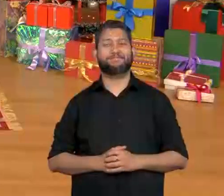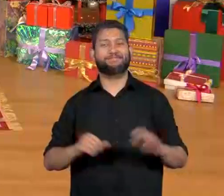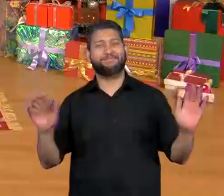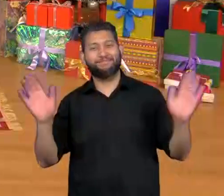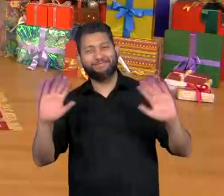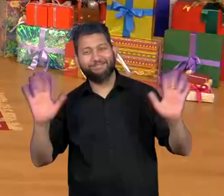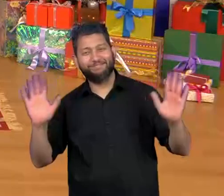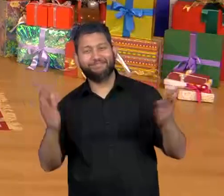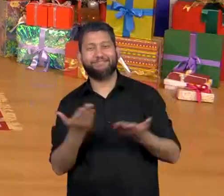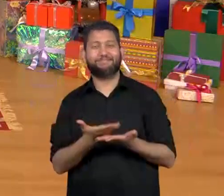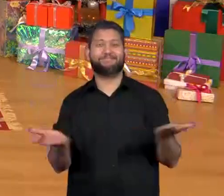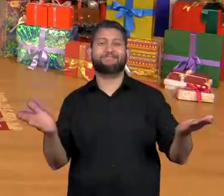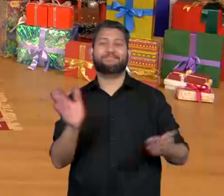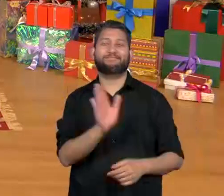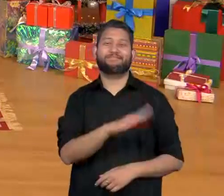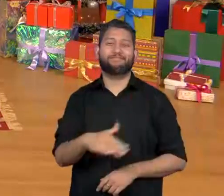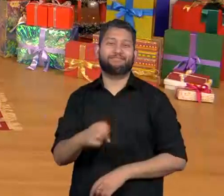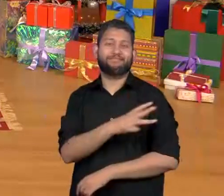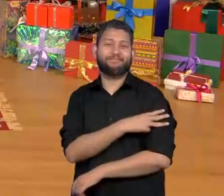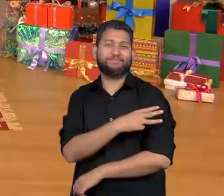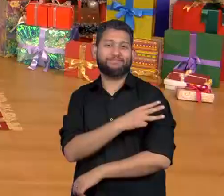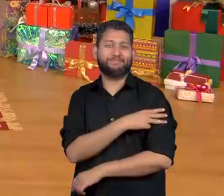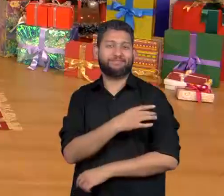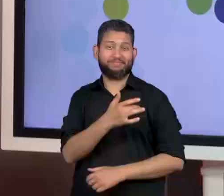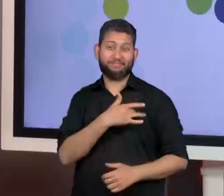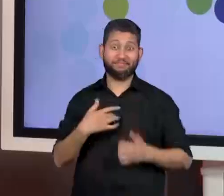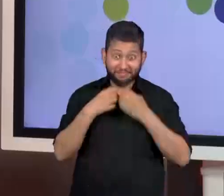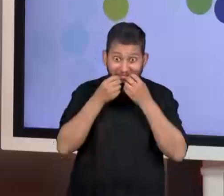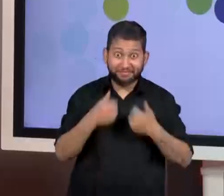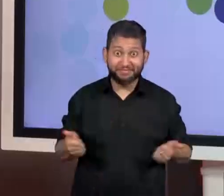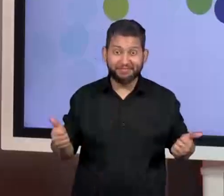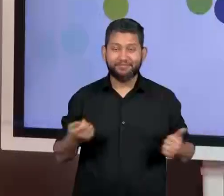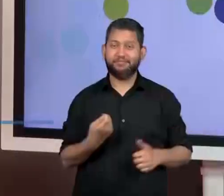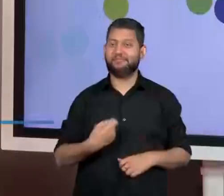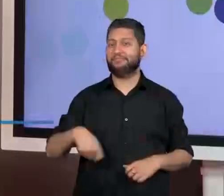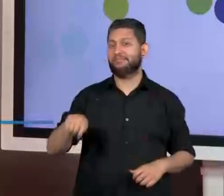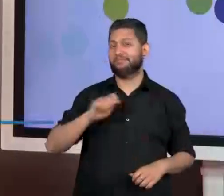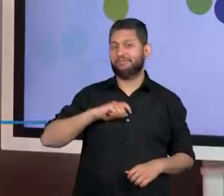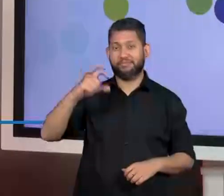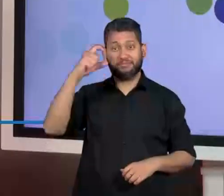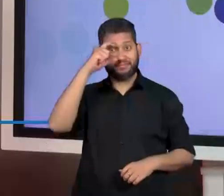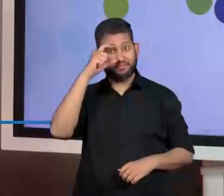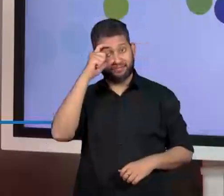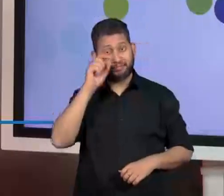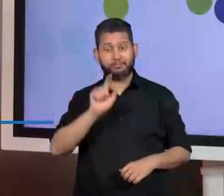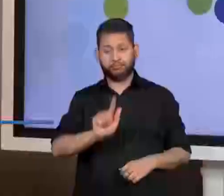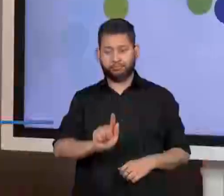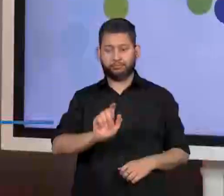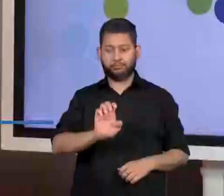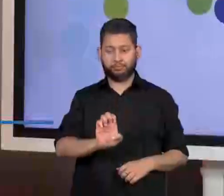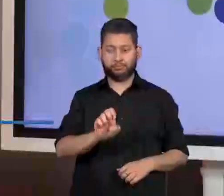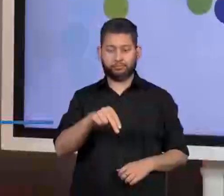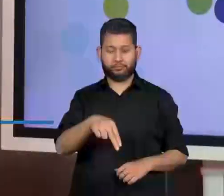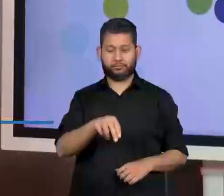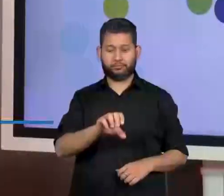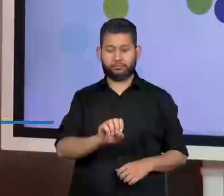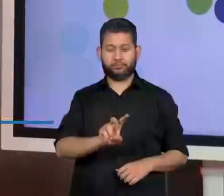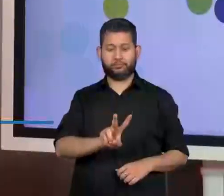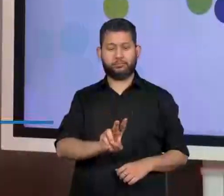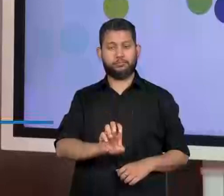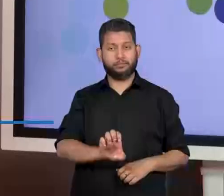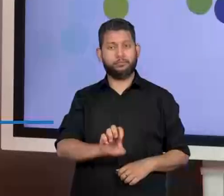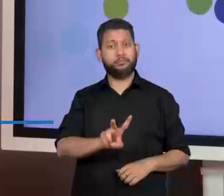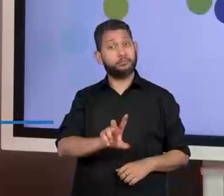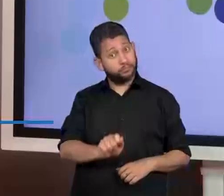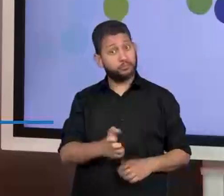Olá, estudantes do terceiro ano, tudo bem com vocês? Eu sou a professora Genoveva Alves e estou aqui para mais uma aula de